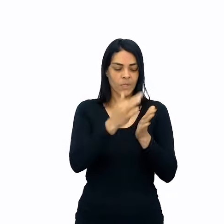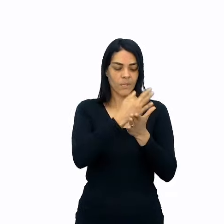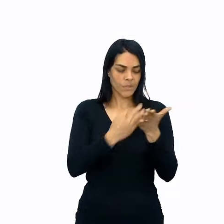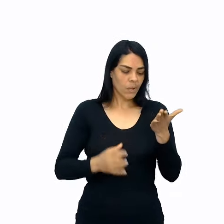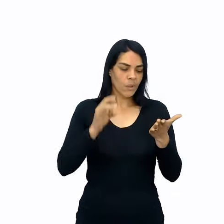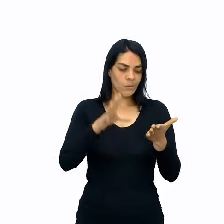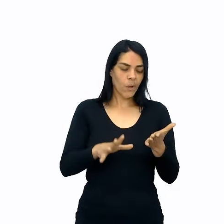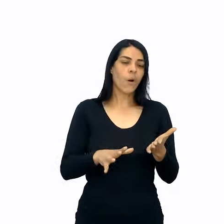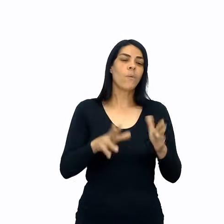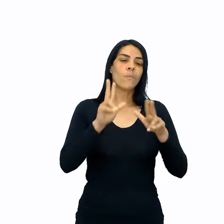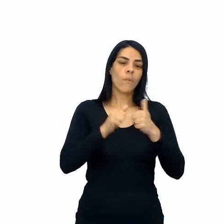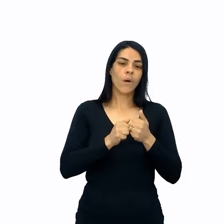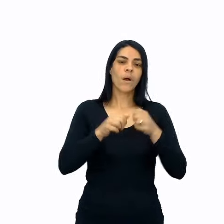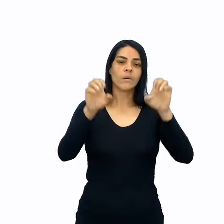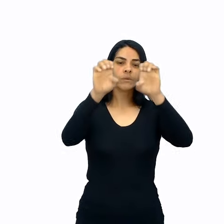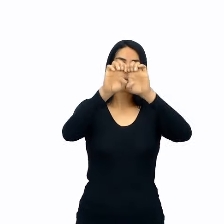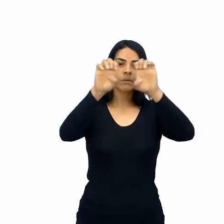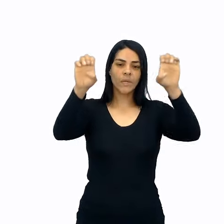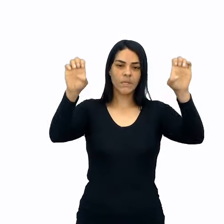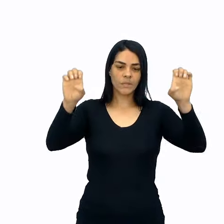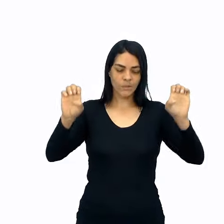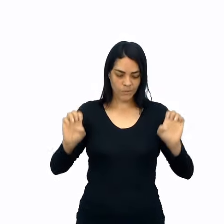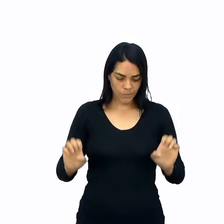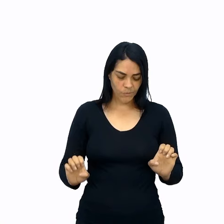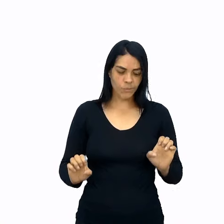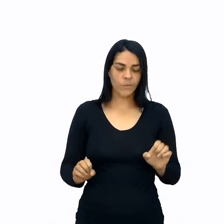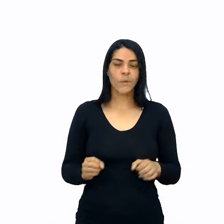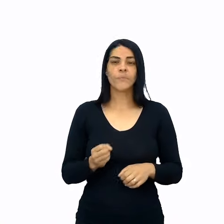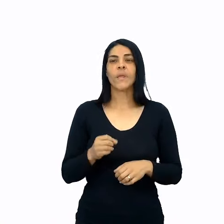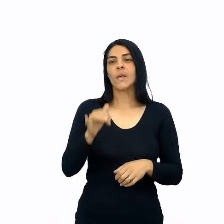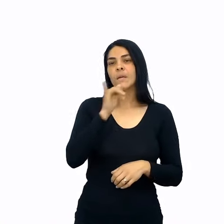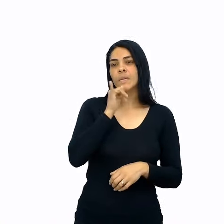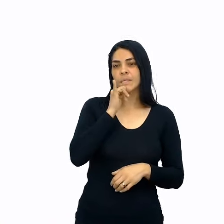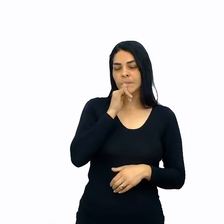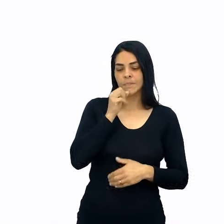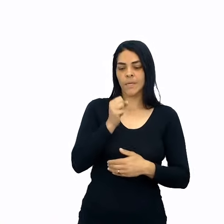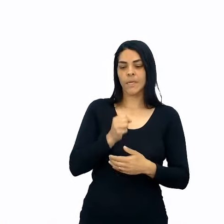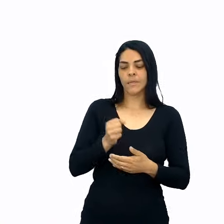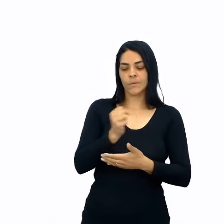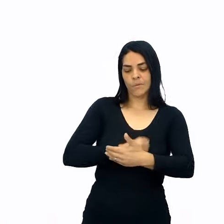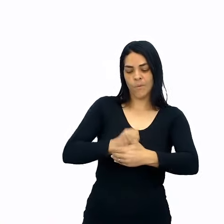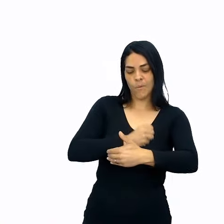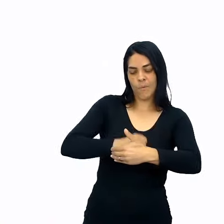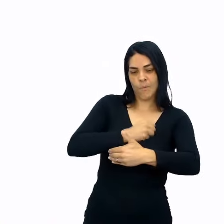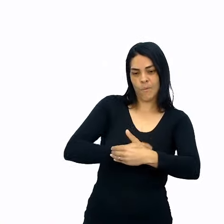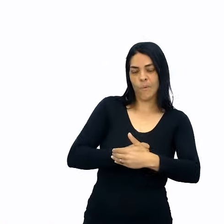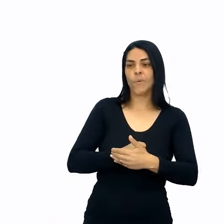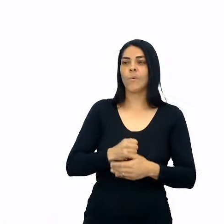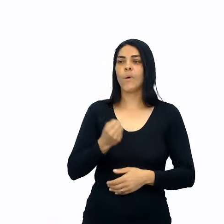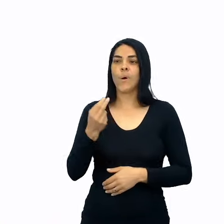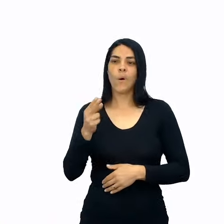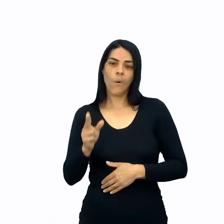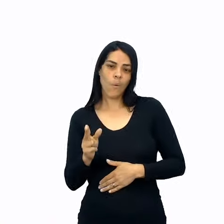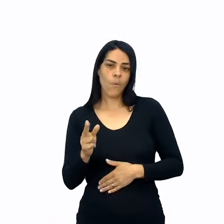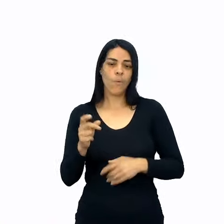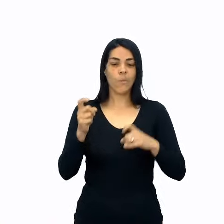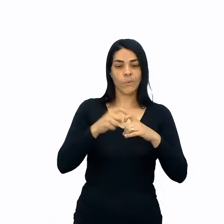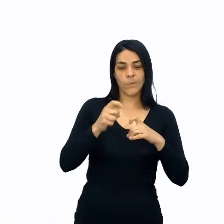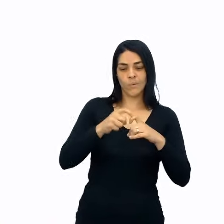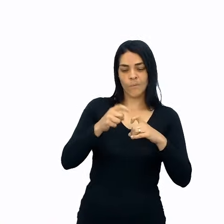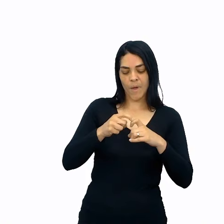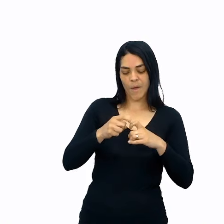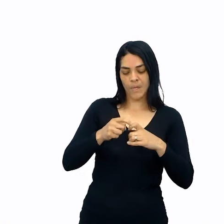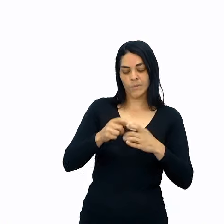sua estrutura formal. Por exemplo, uma receita de bolo, uma receita médica, ou uma receita que está na bula